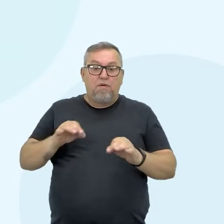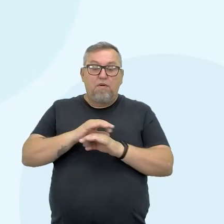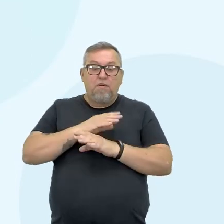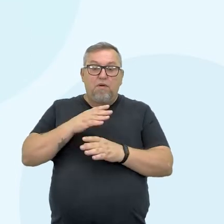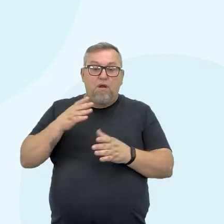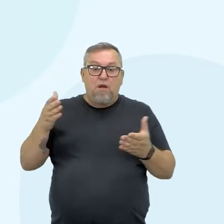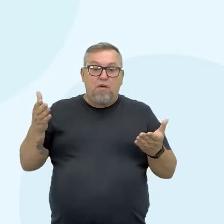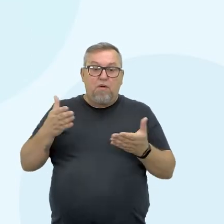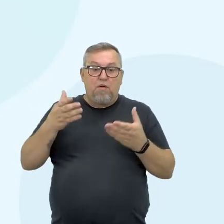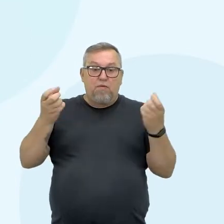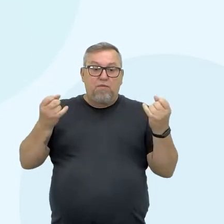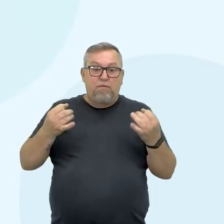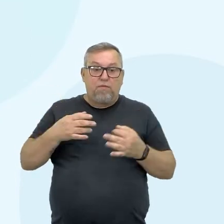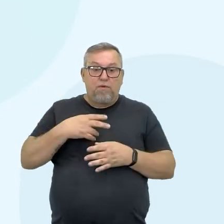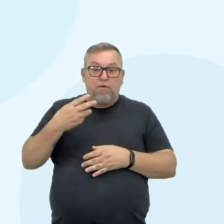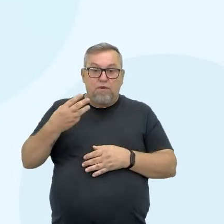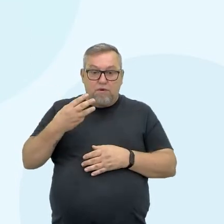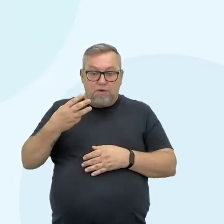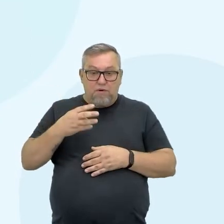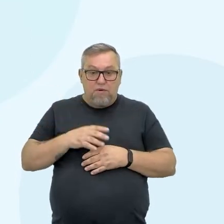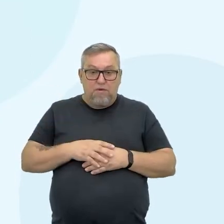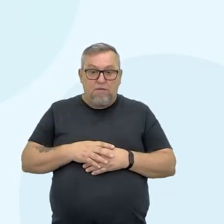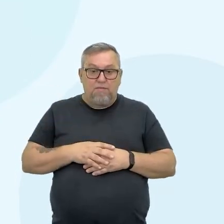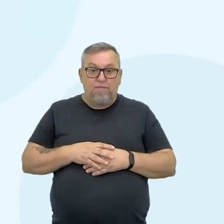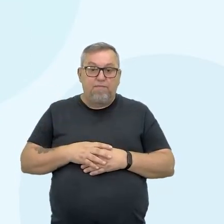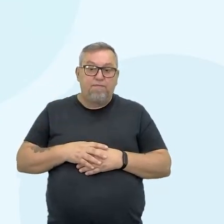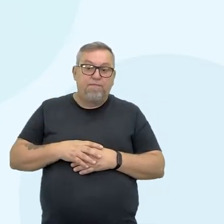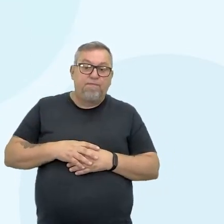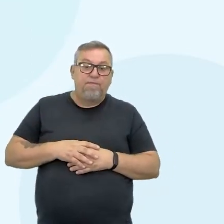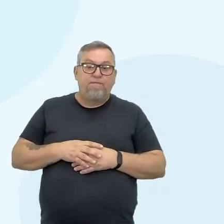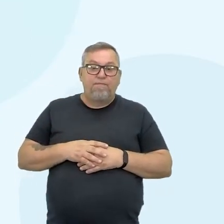Então agora eu vou comentar esses 3 slides que eu passei.